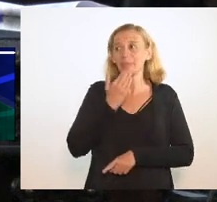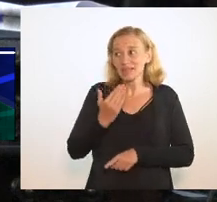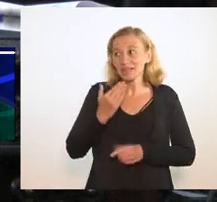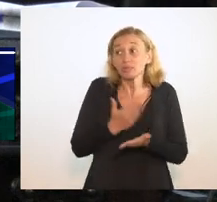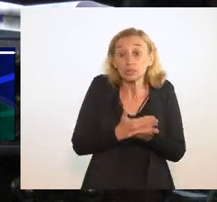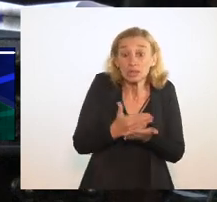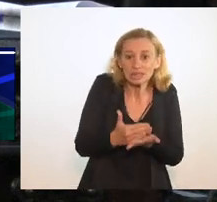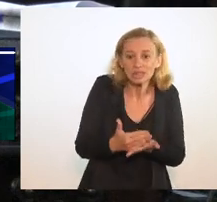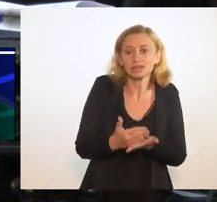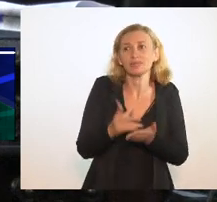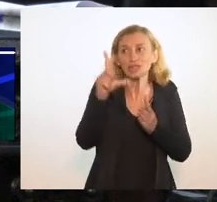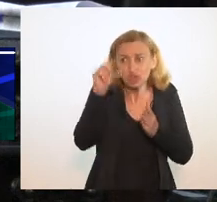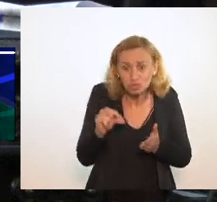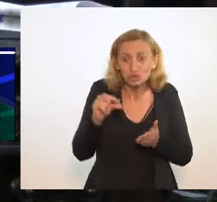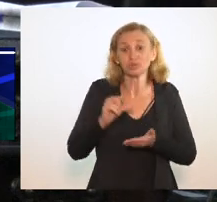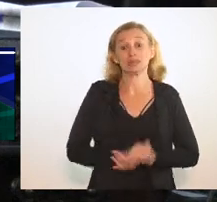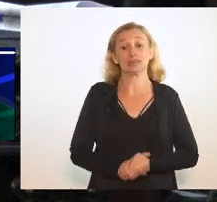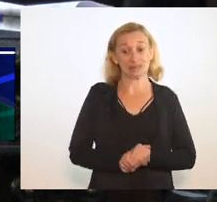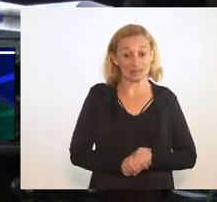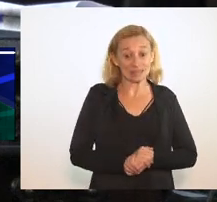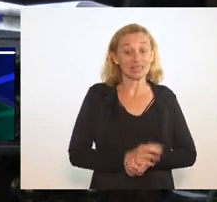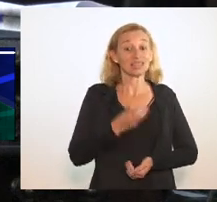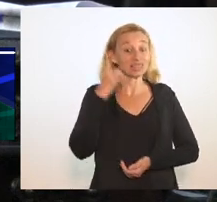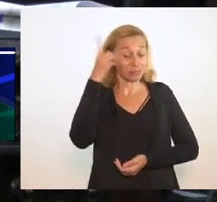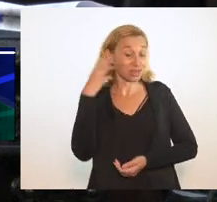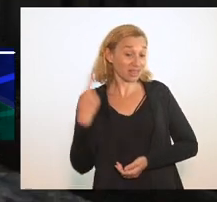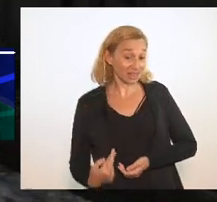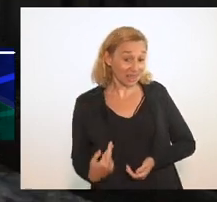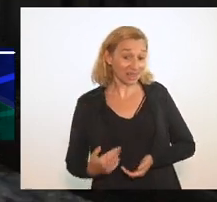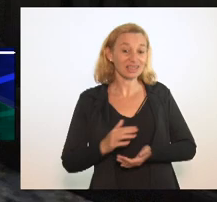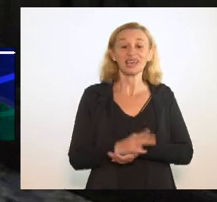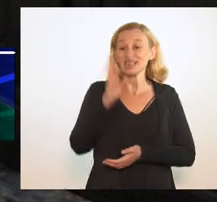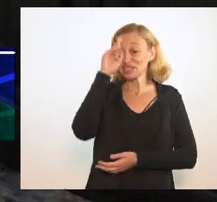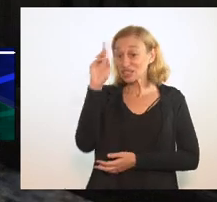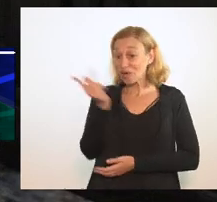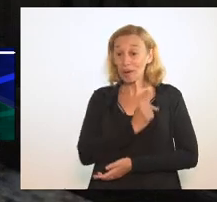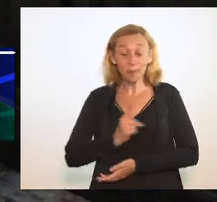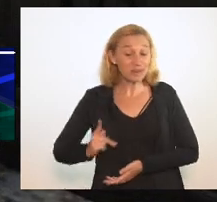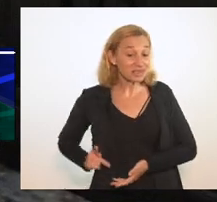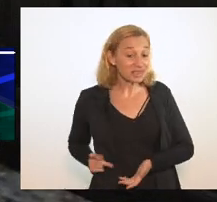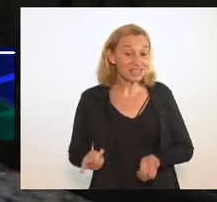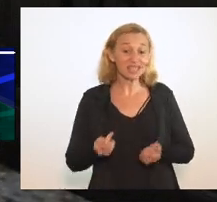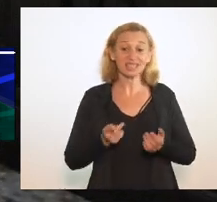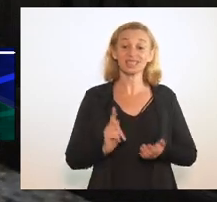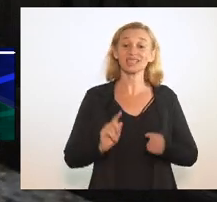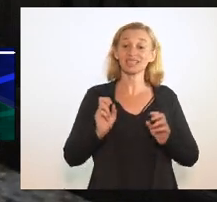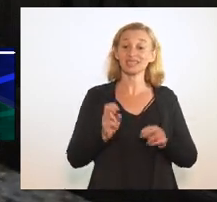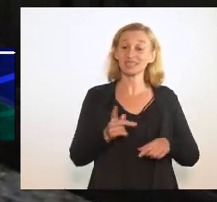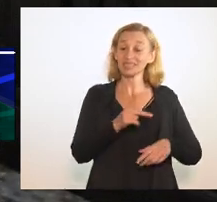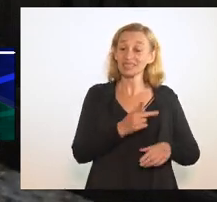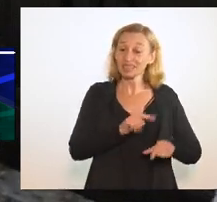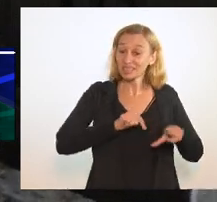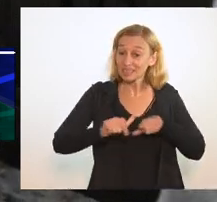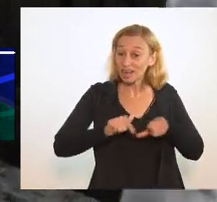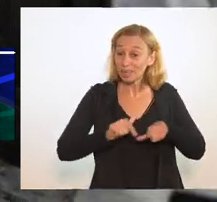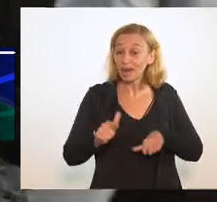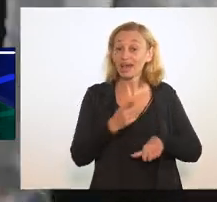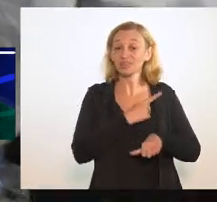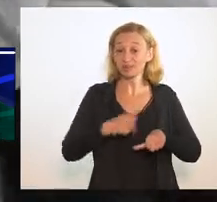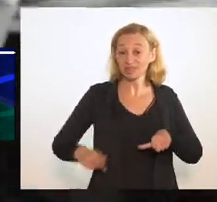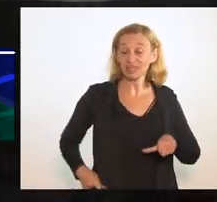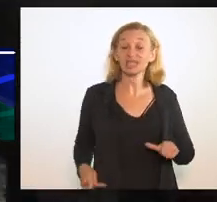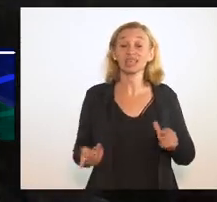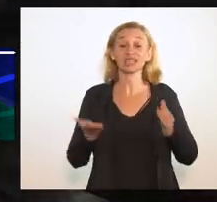sessão para diminuir. Deputada Renata, por favor. Senhora presidenta, que preside essa sessão, presidenta